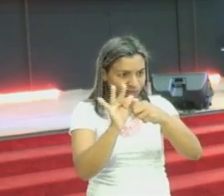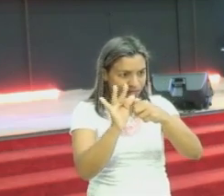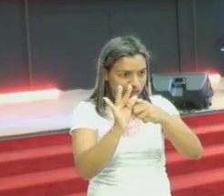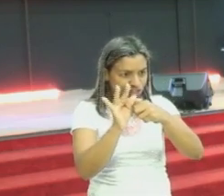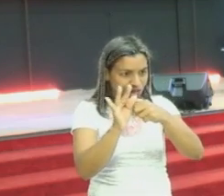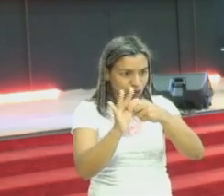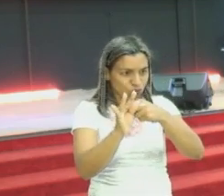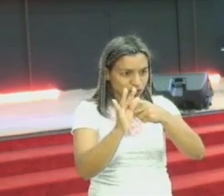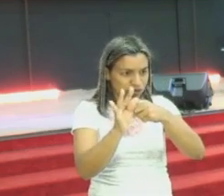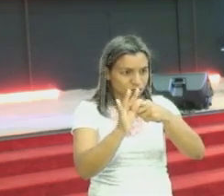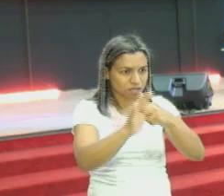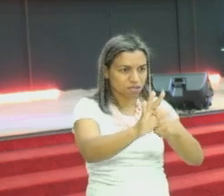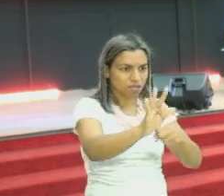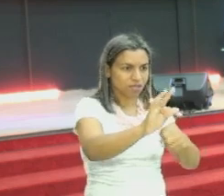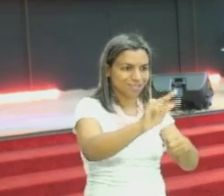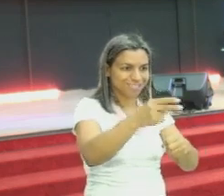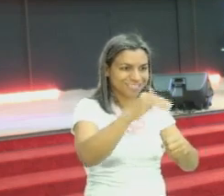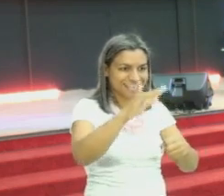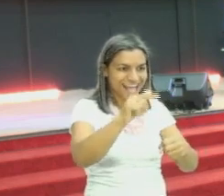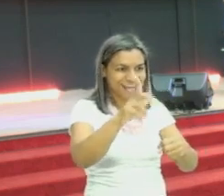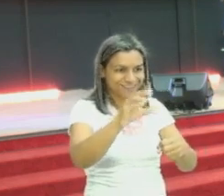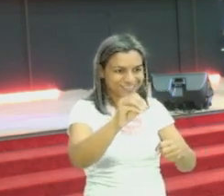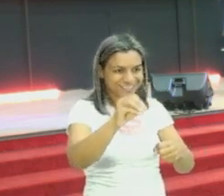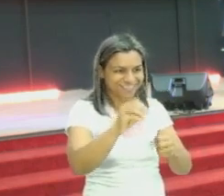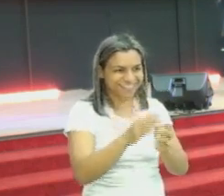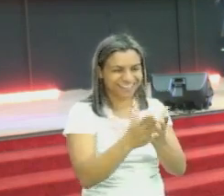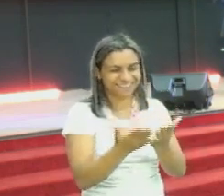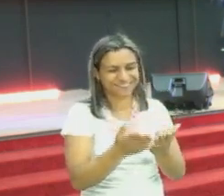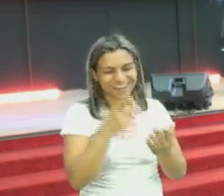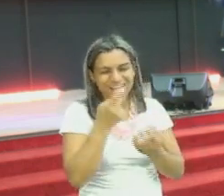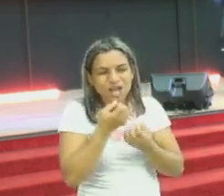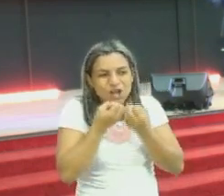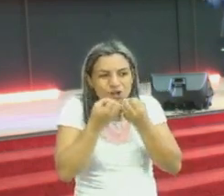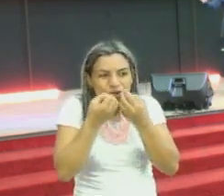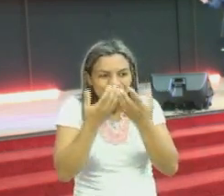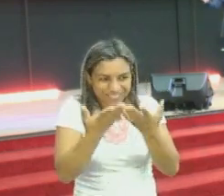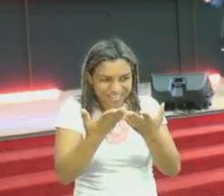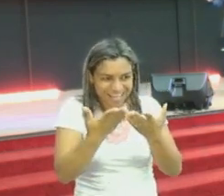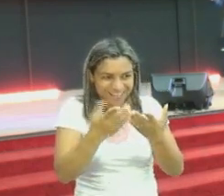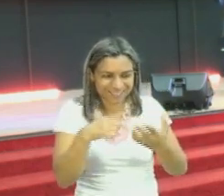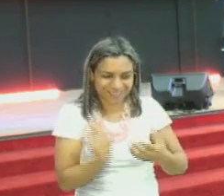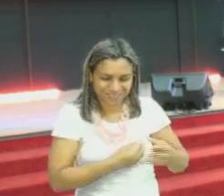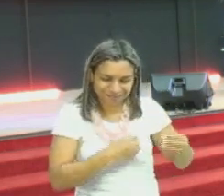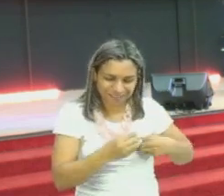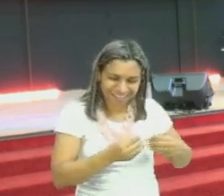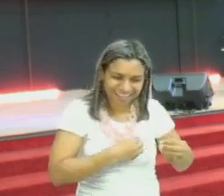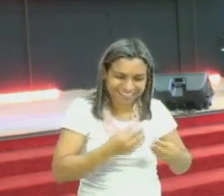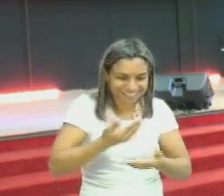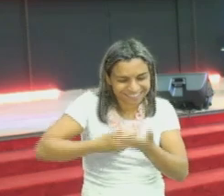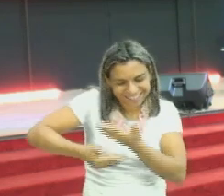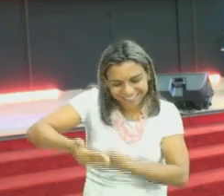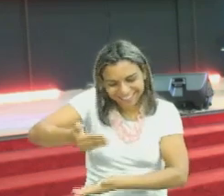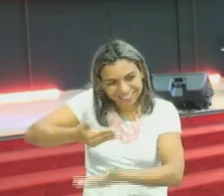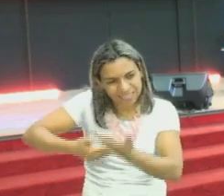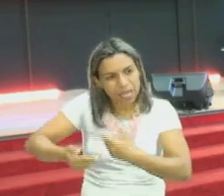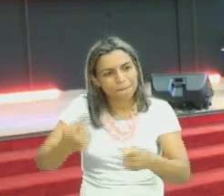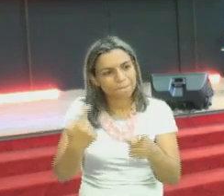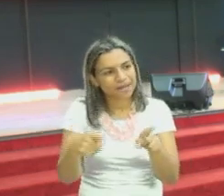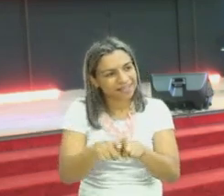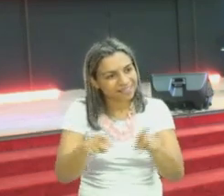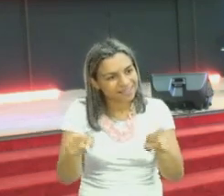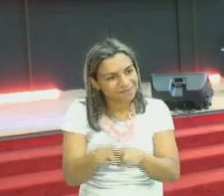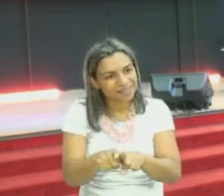Tiago: confessai os vossos pecados uns aos outros, para